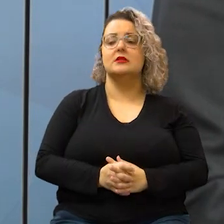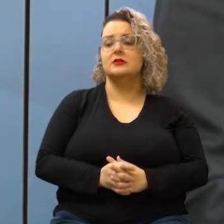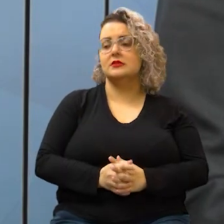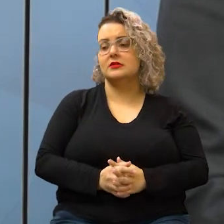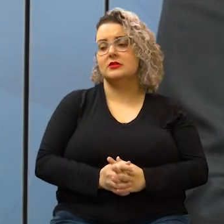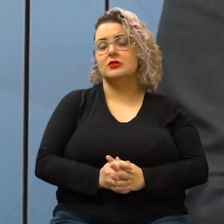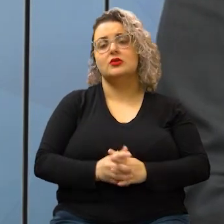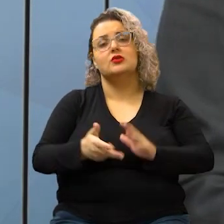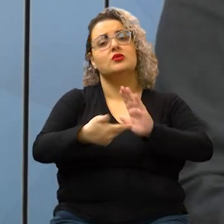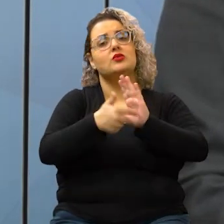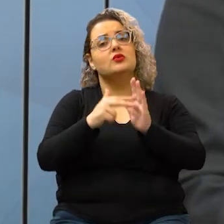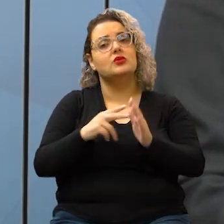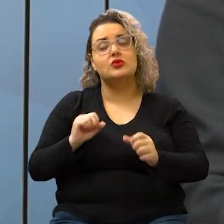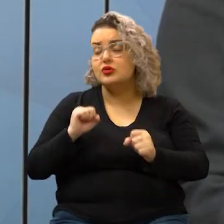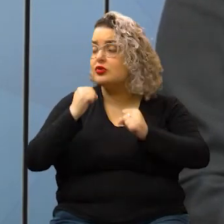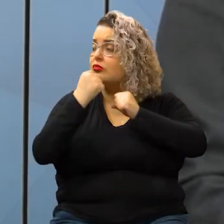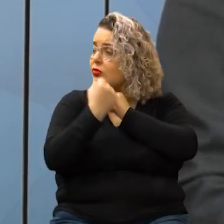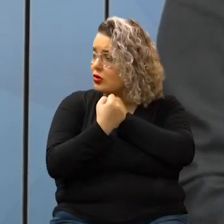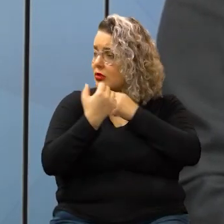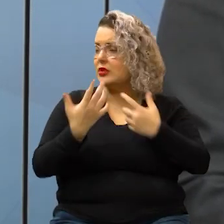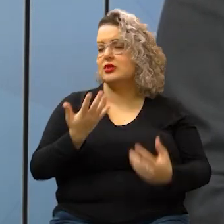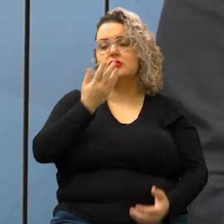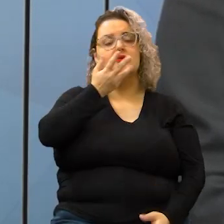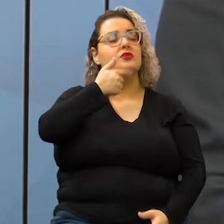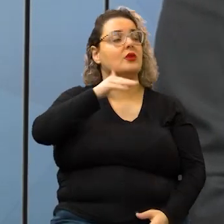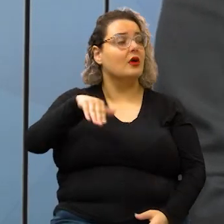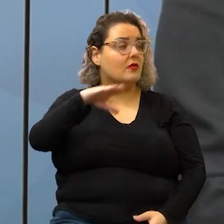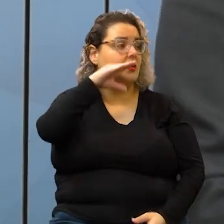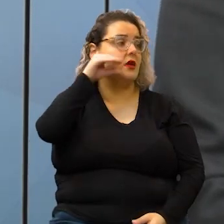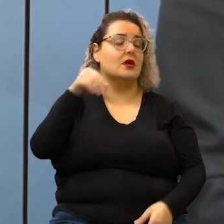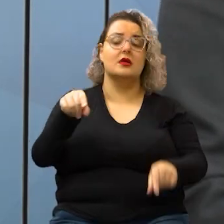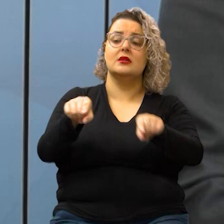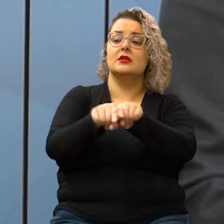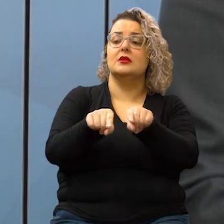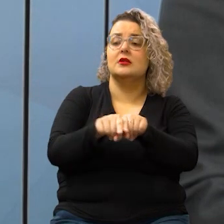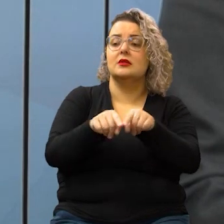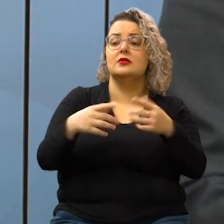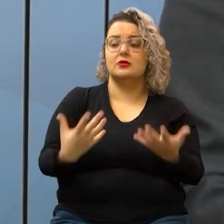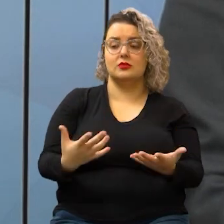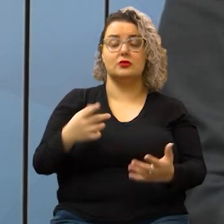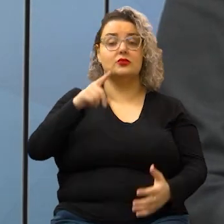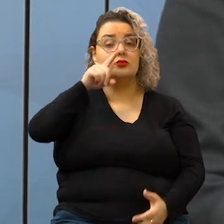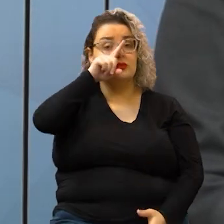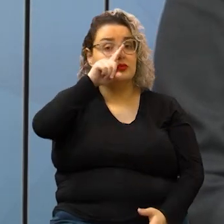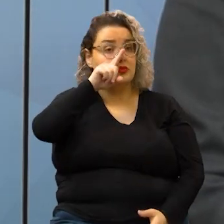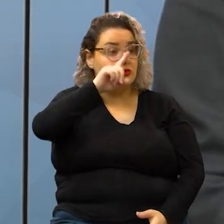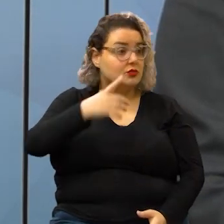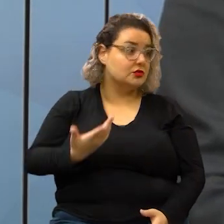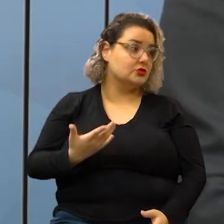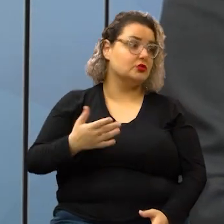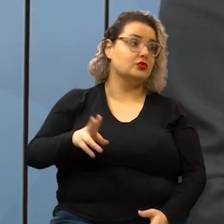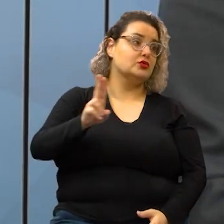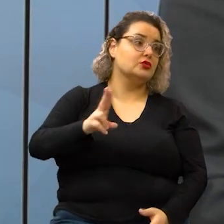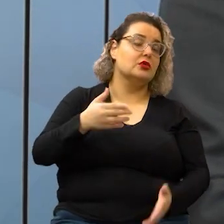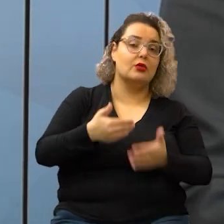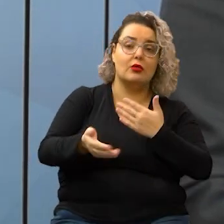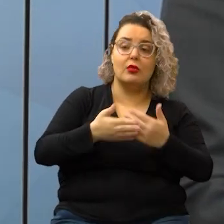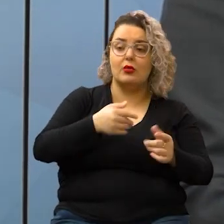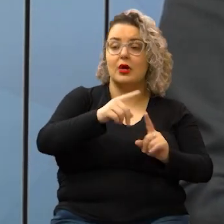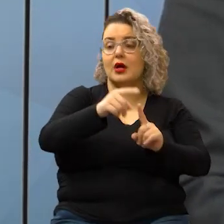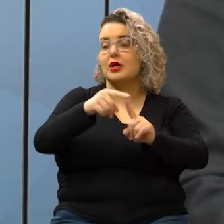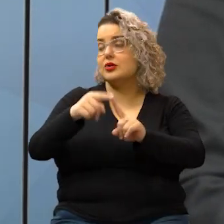no sentido de proteger a nossa infância e juventude também do risco de usar qualquer tipo de droga